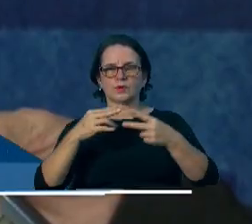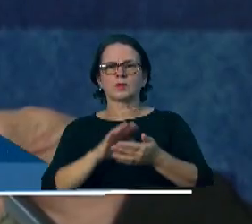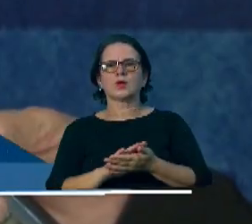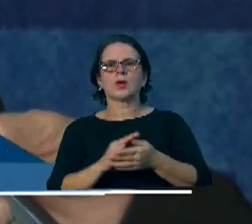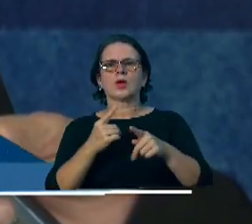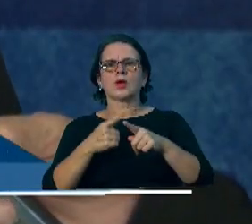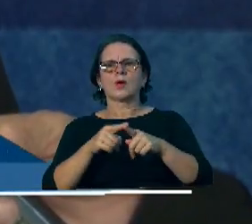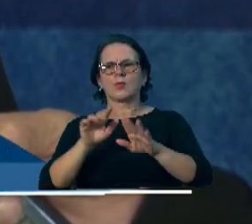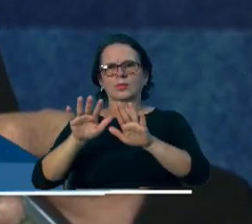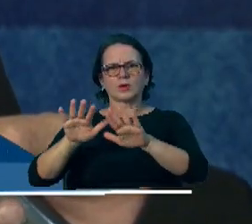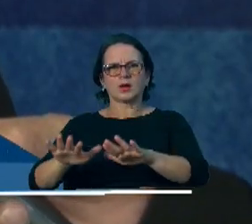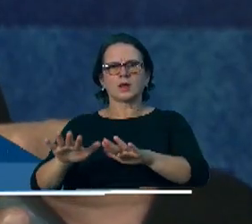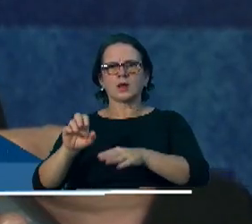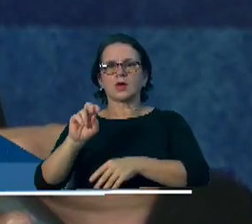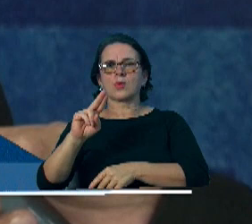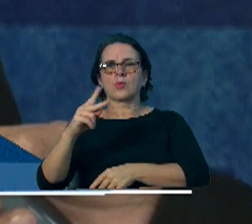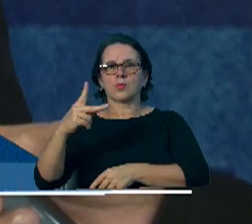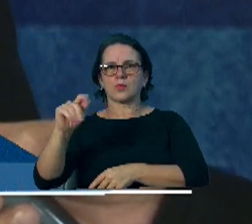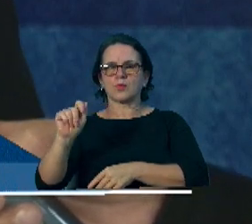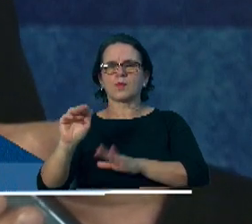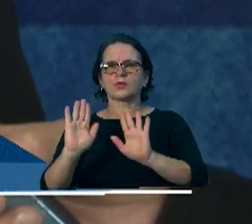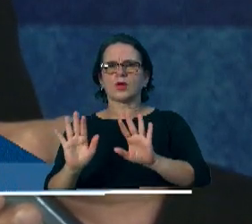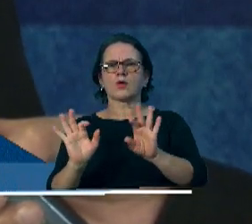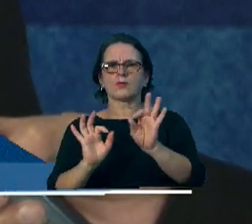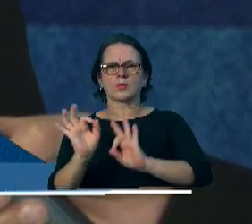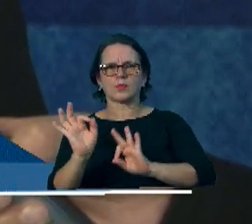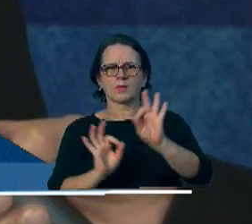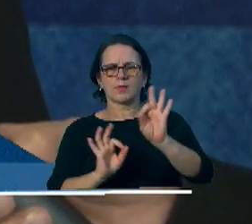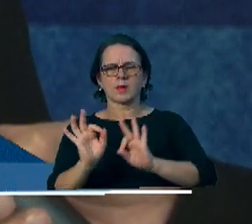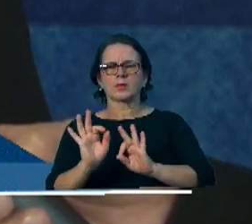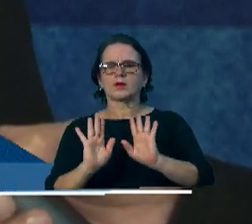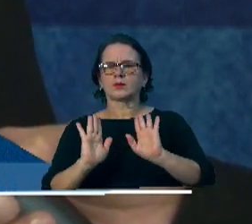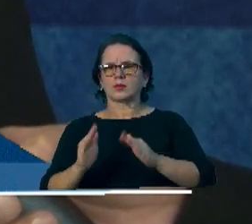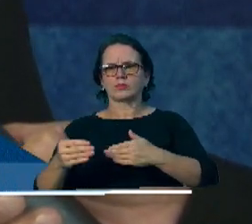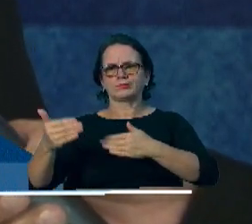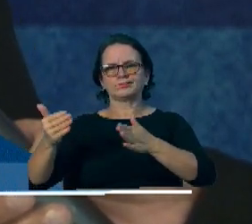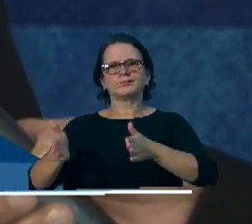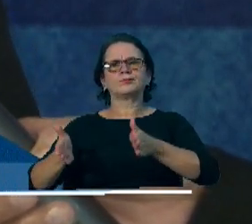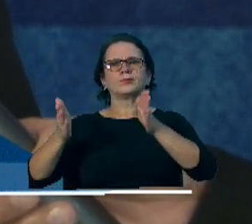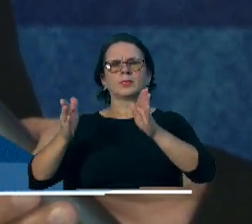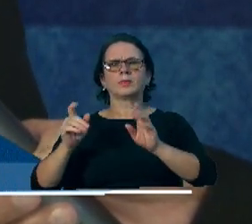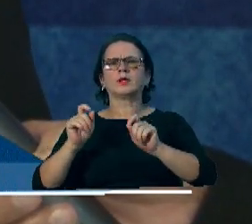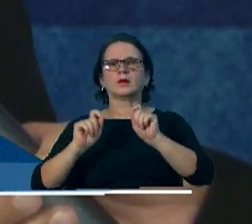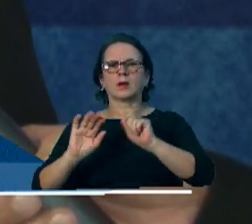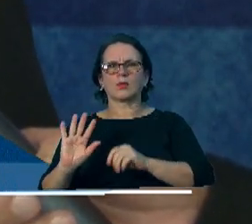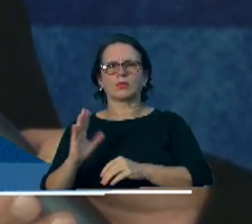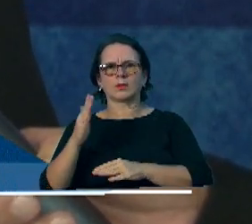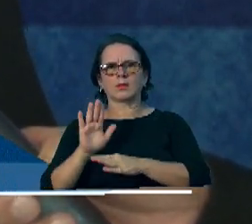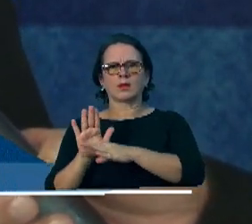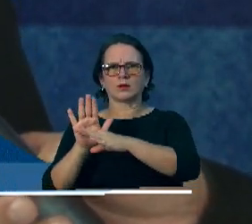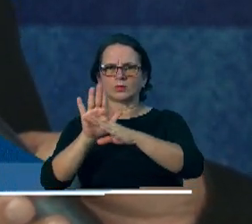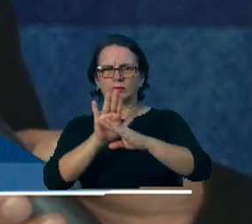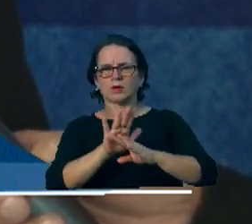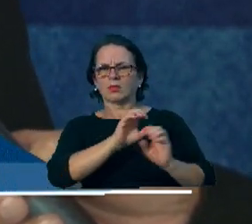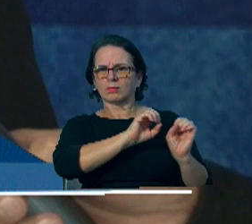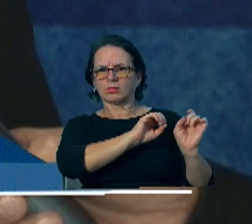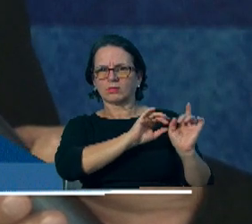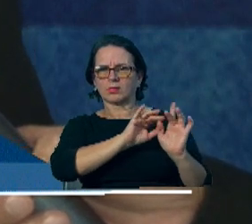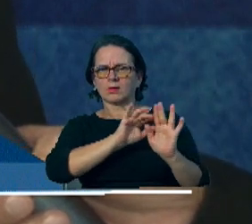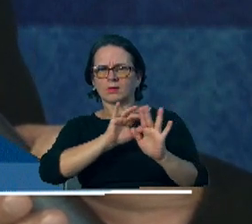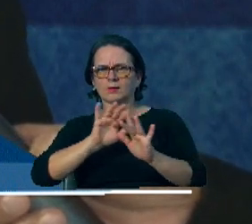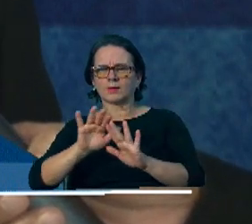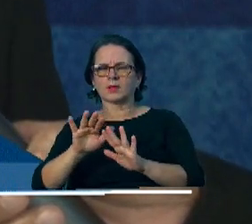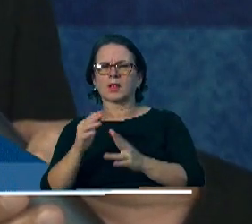aquela unidade Ela já foi preparada estruturalmente para que fosse atendida assim